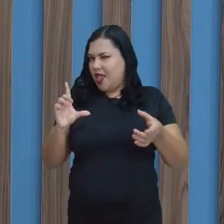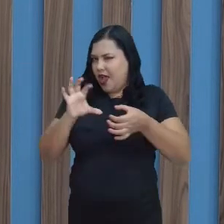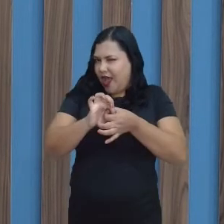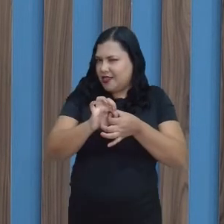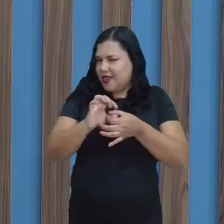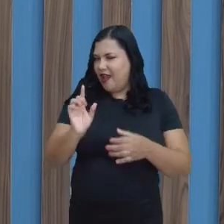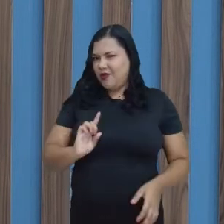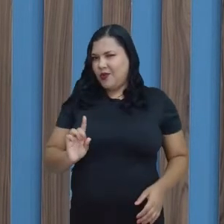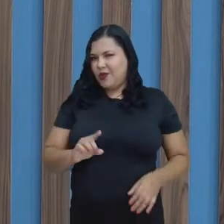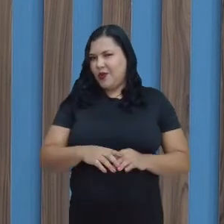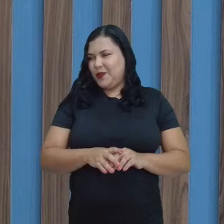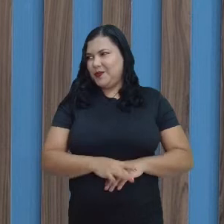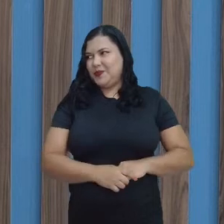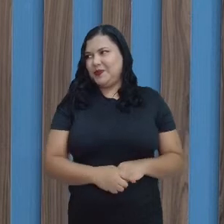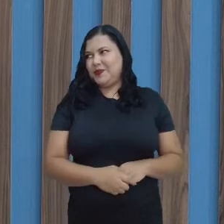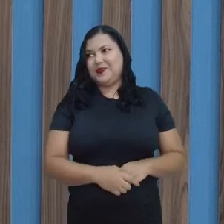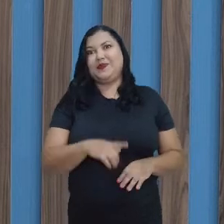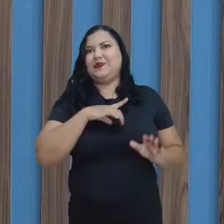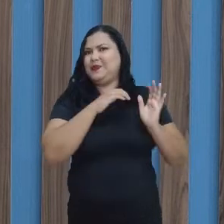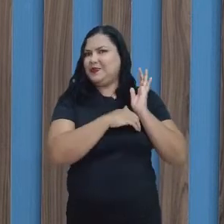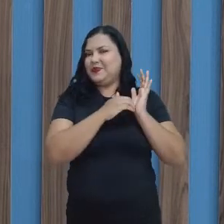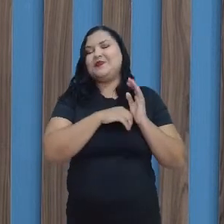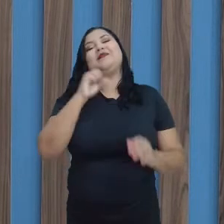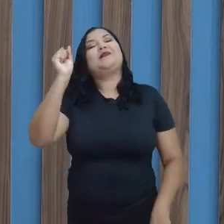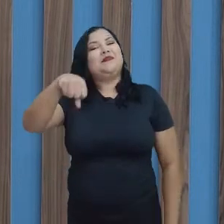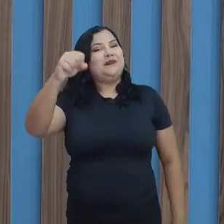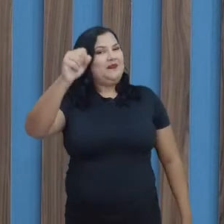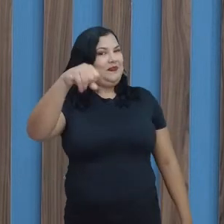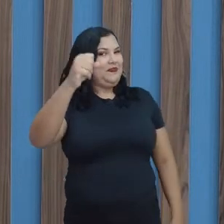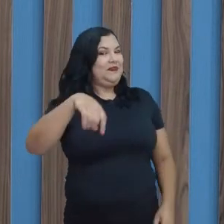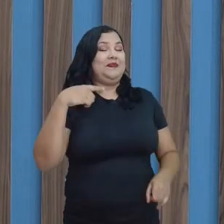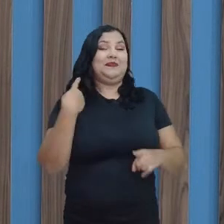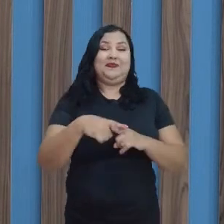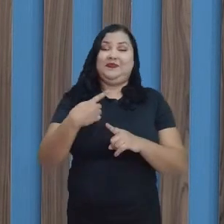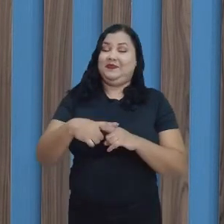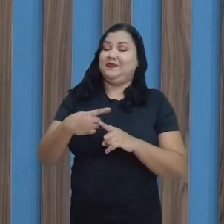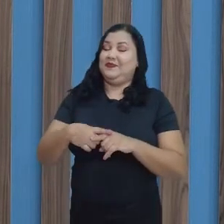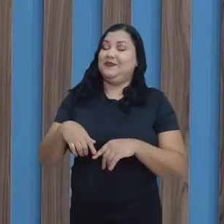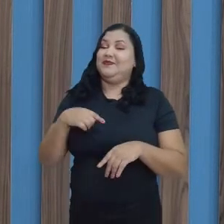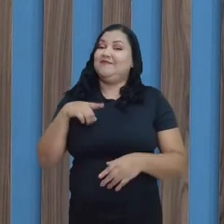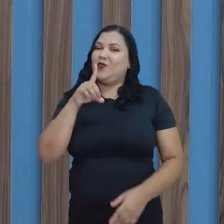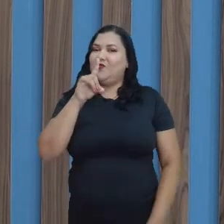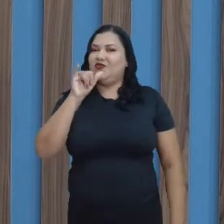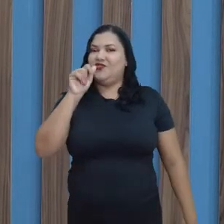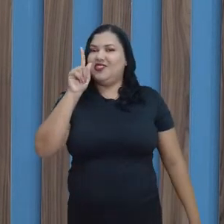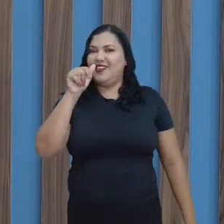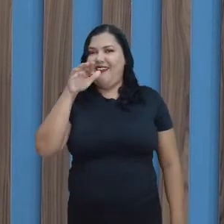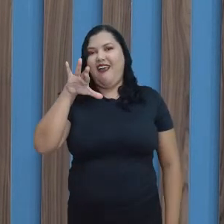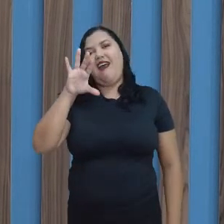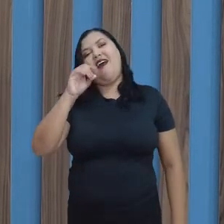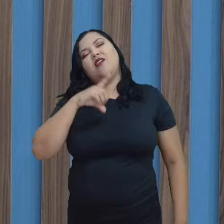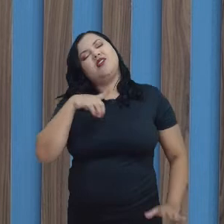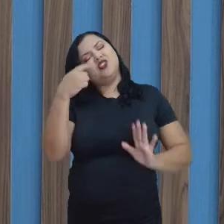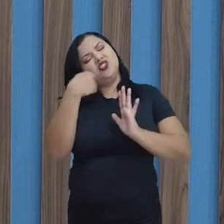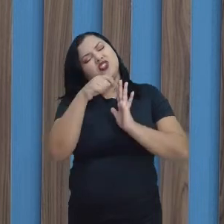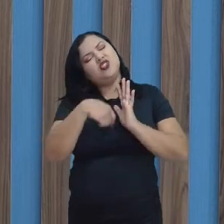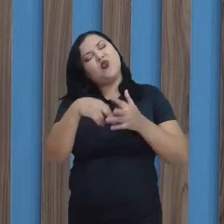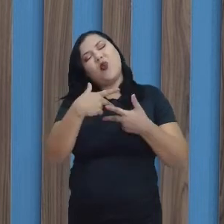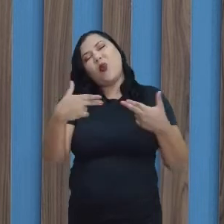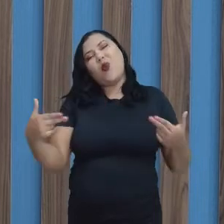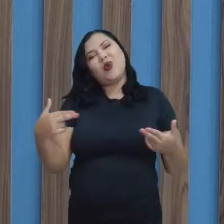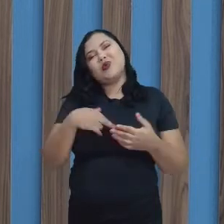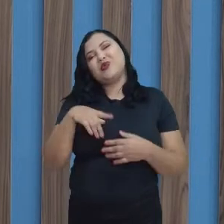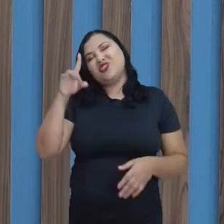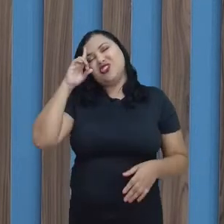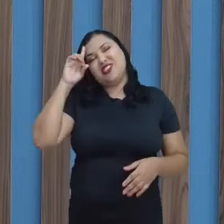a pergunta que todos querem saber. Com cadeado, porque no diário, né, é escrito tudo sobre o nosso dia.